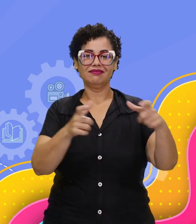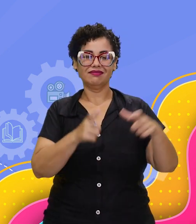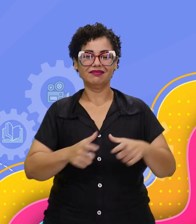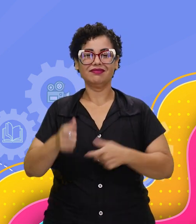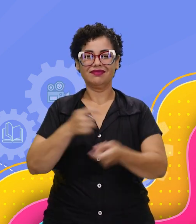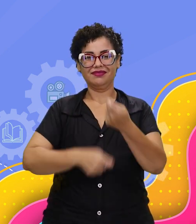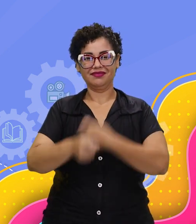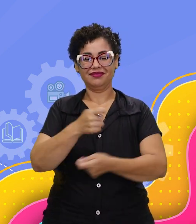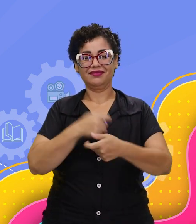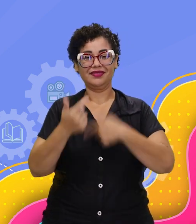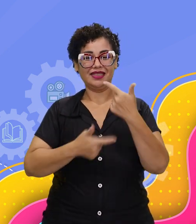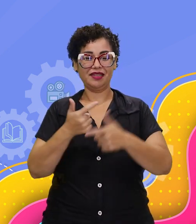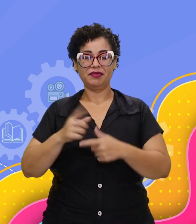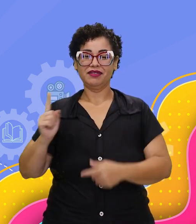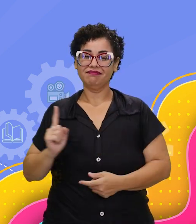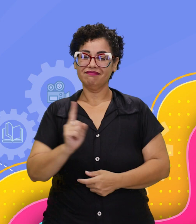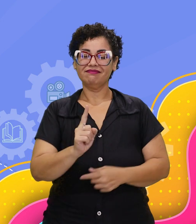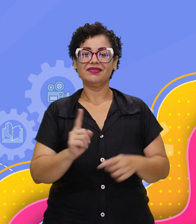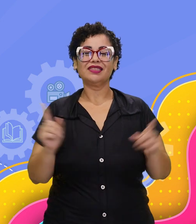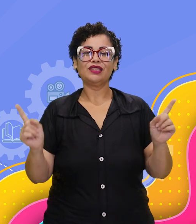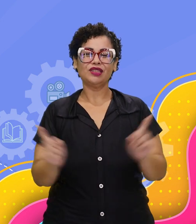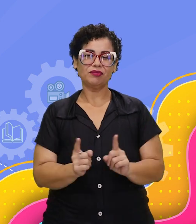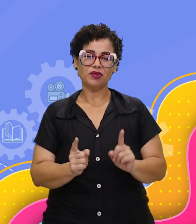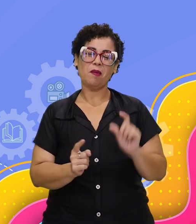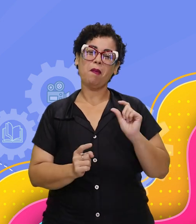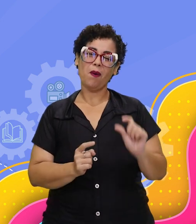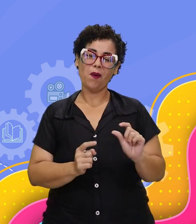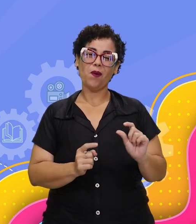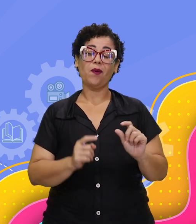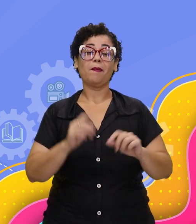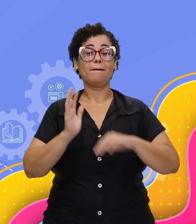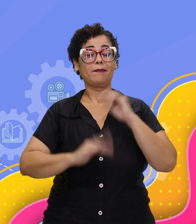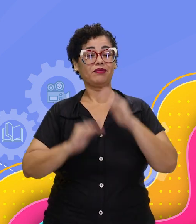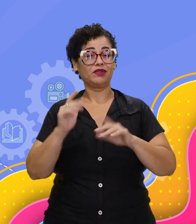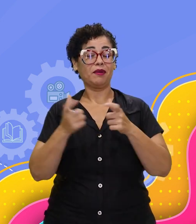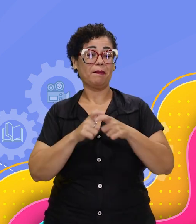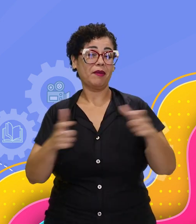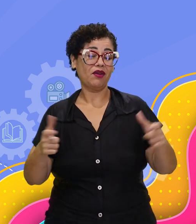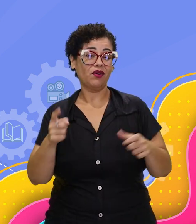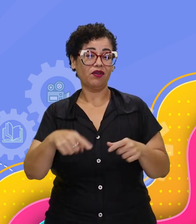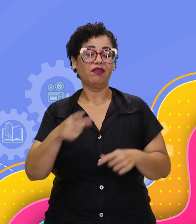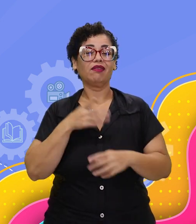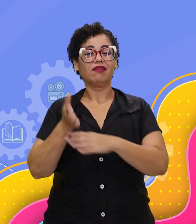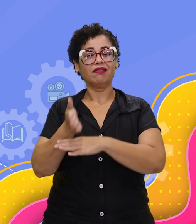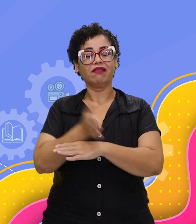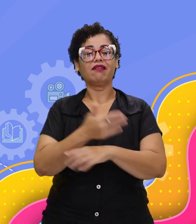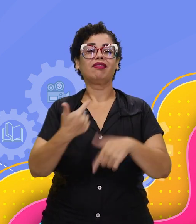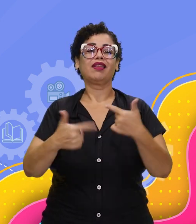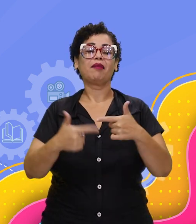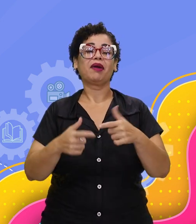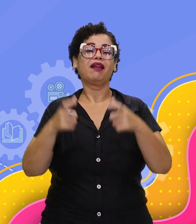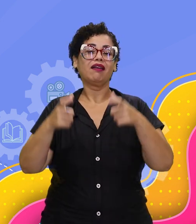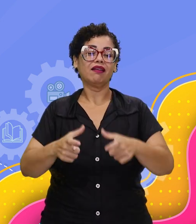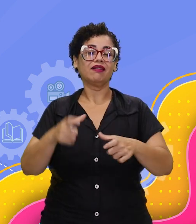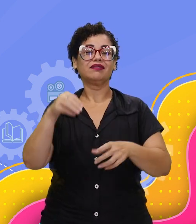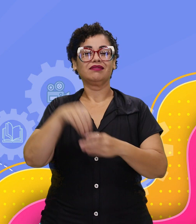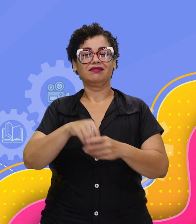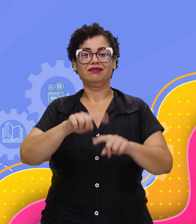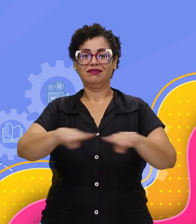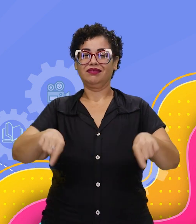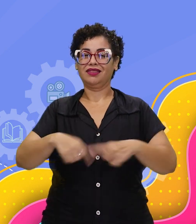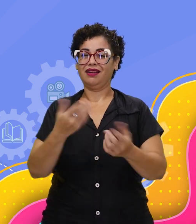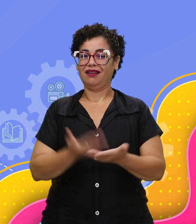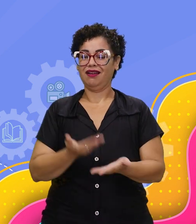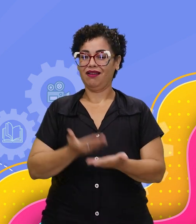de atuação do historiador ainda é restrito. Grande parte dos profissionais dessa área atuam em sala de aula,